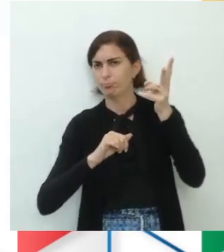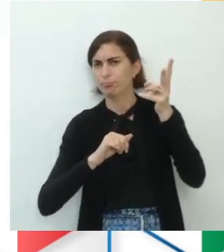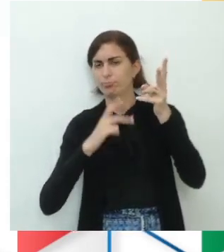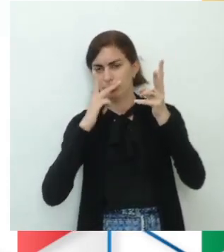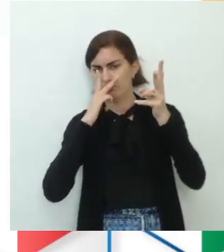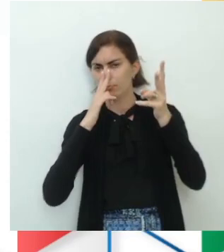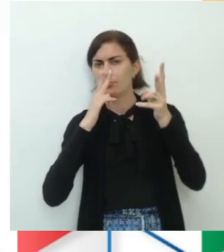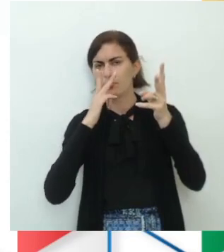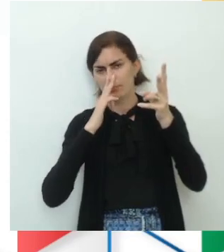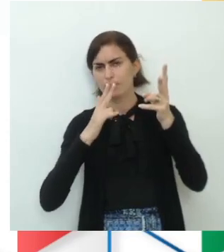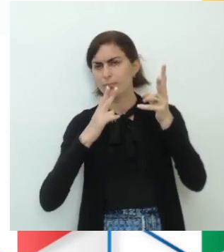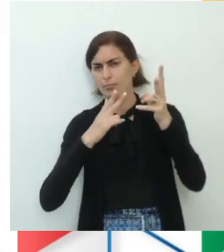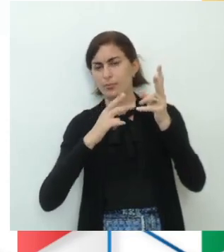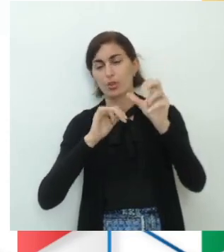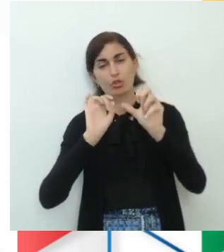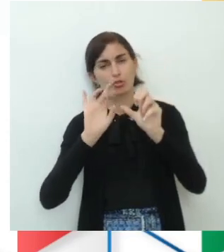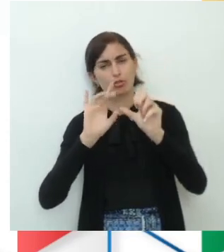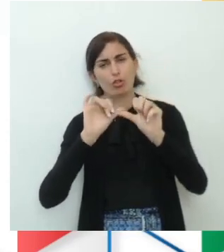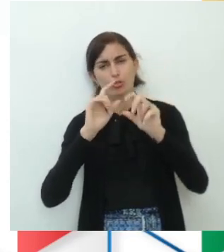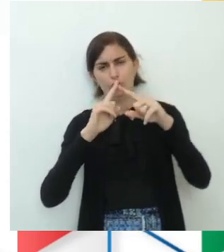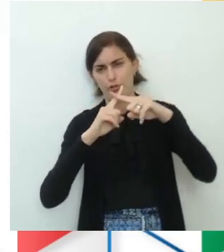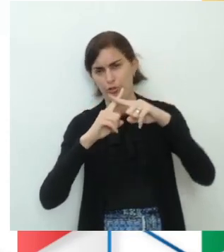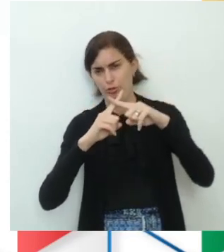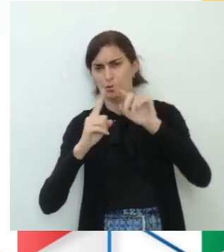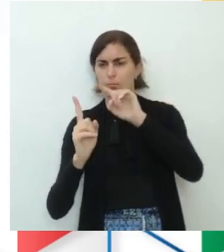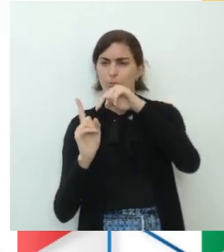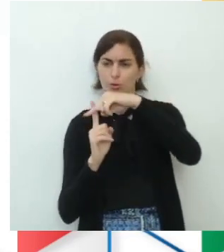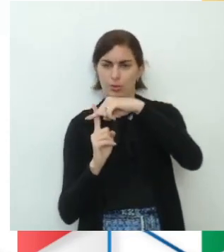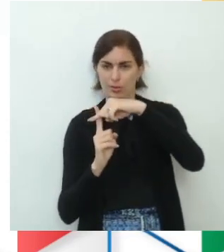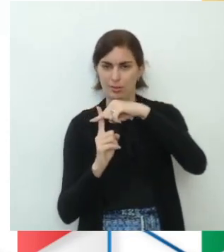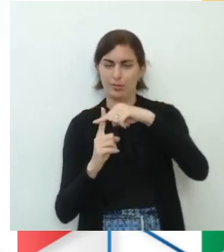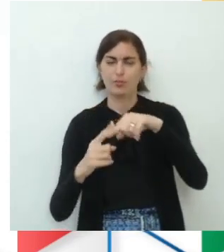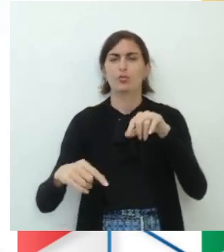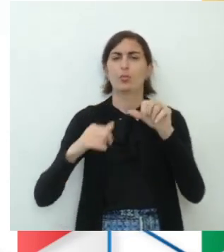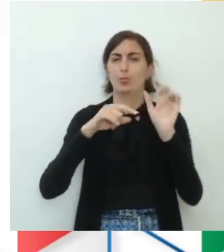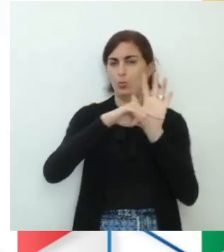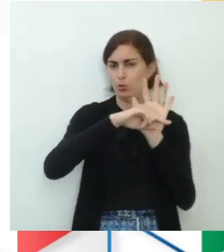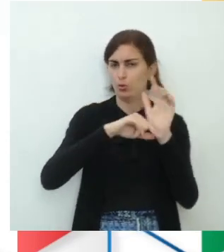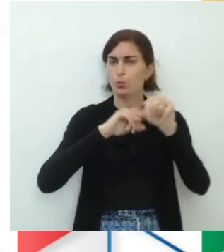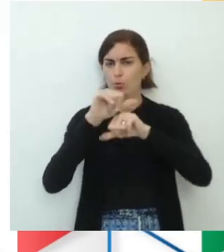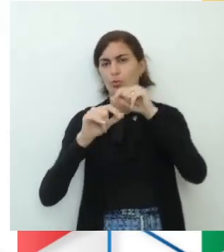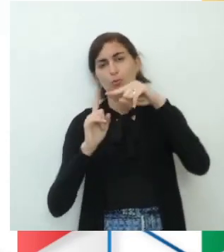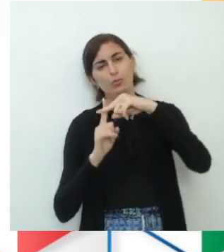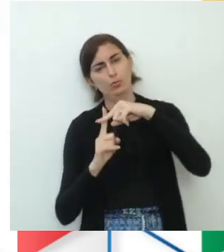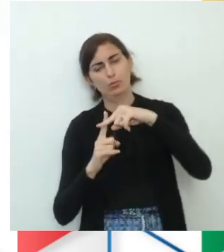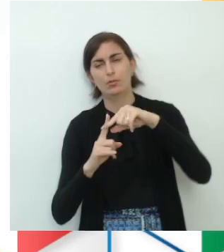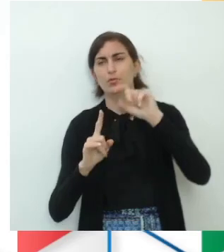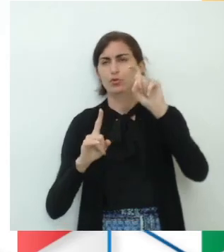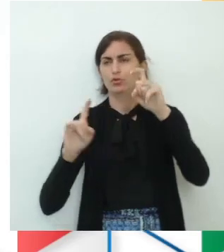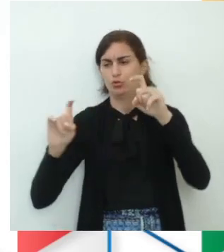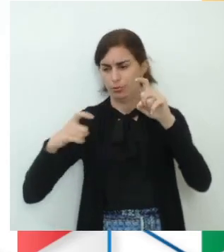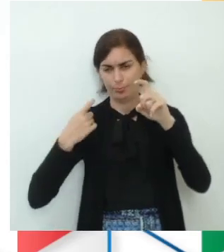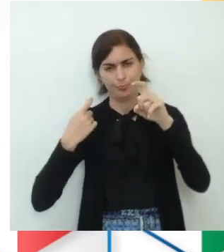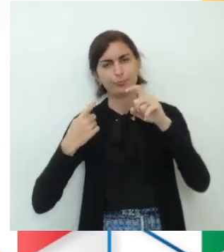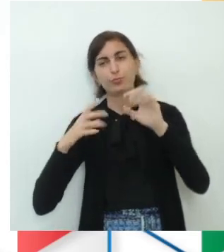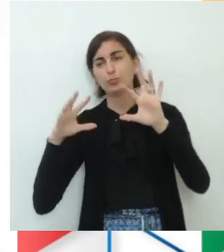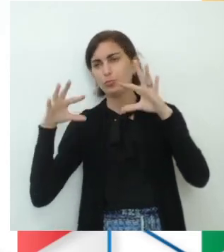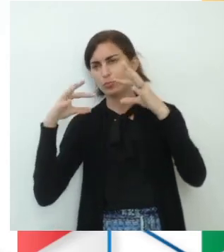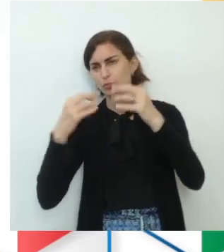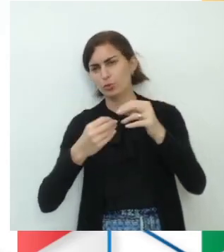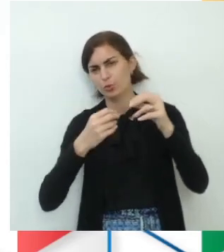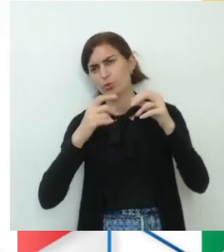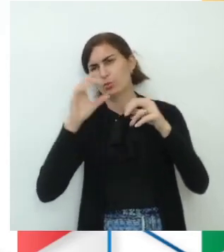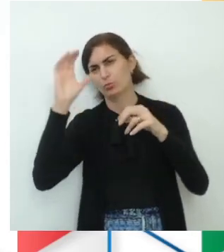o mesmo ponto, só que com o x que era positivo, que era negativo, ficou positivo em todos os